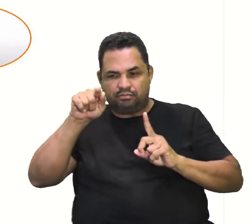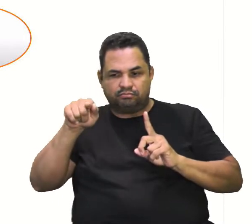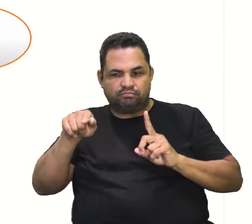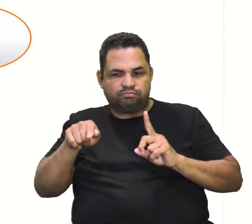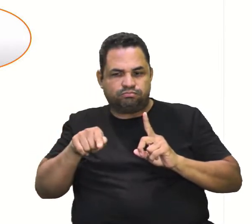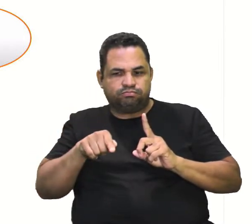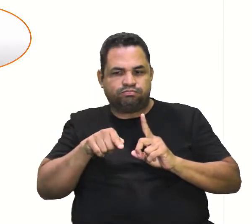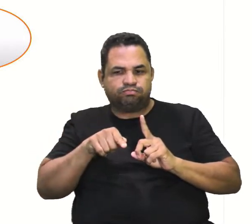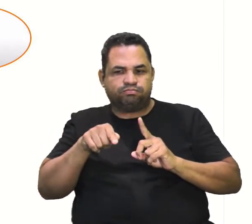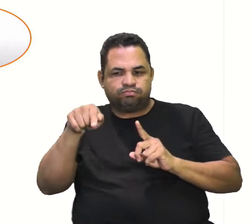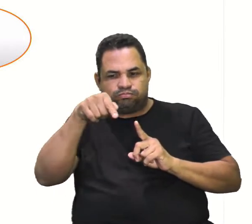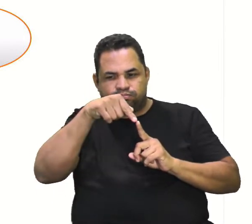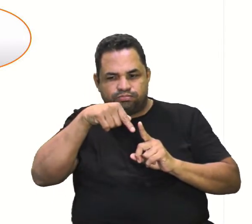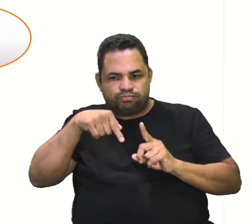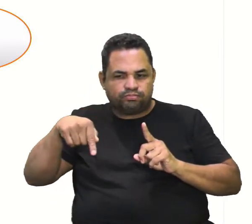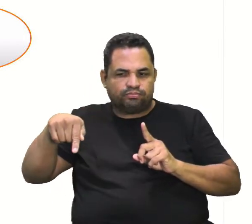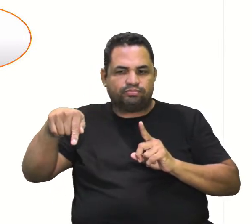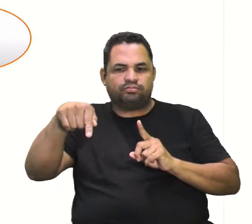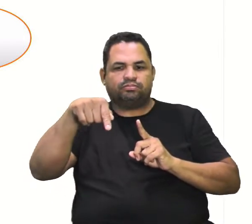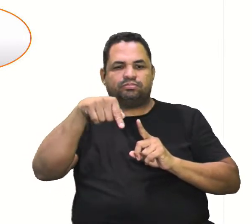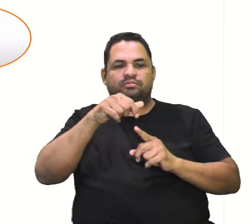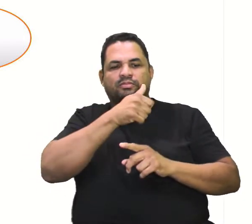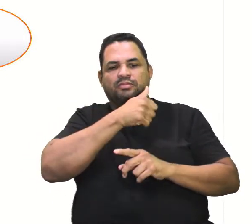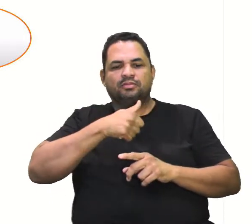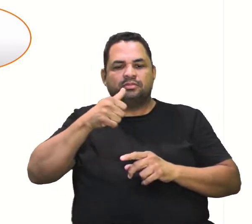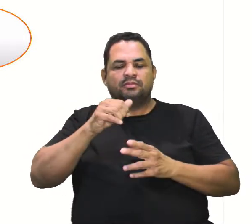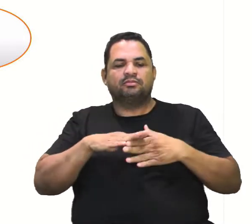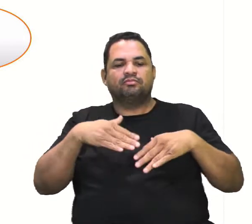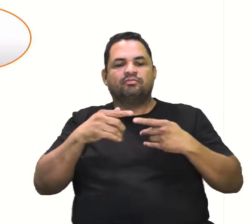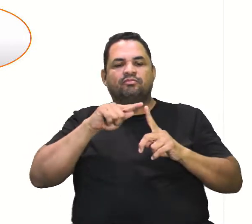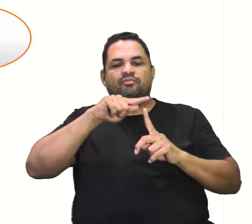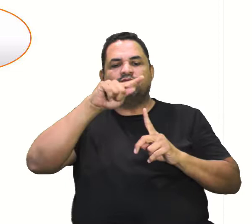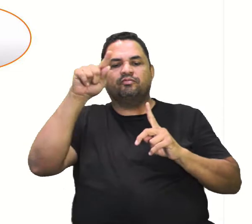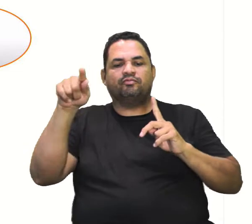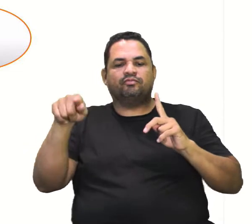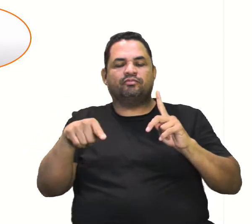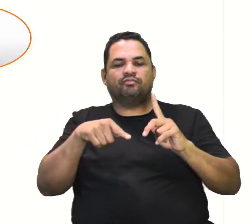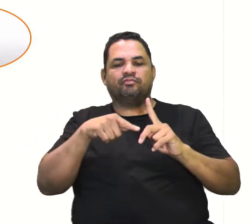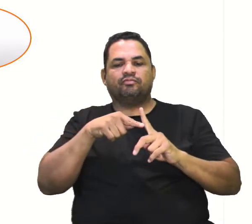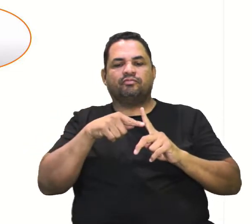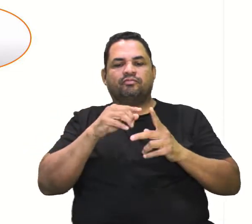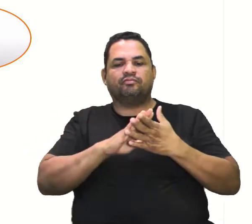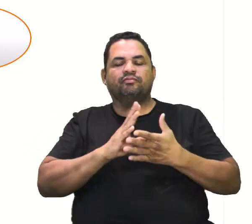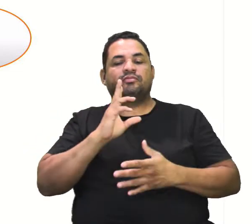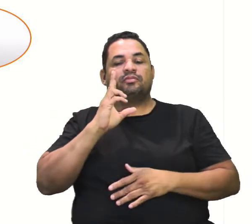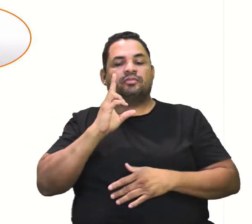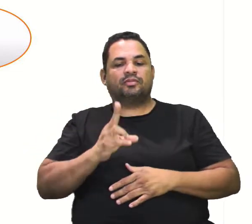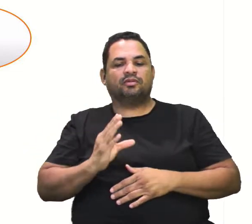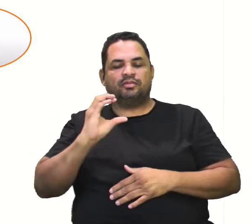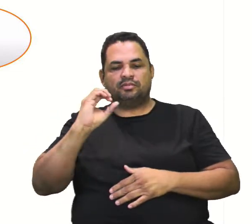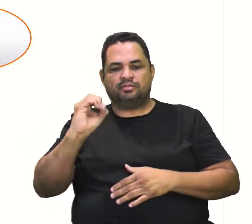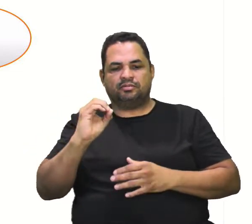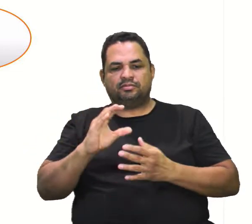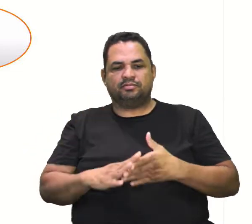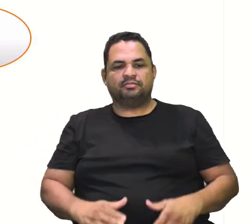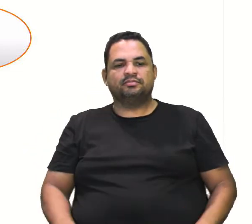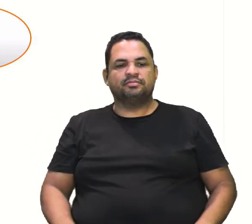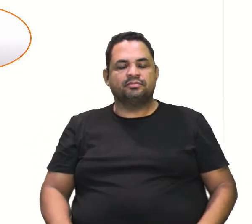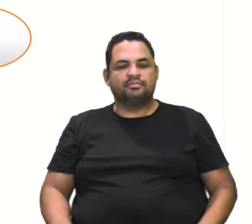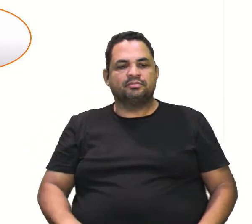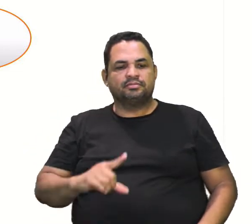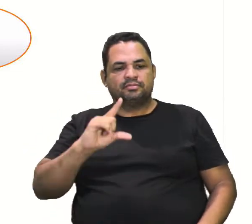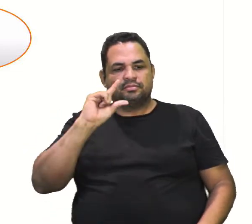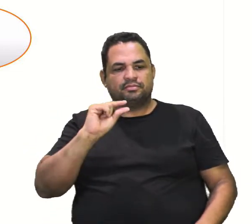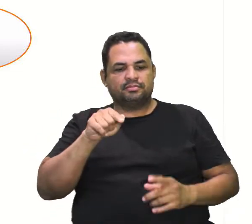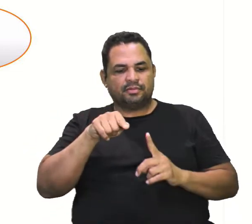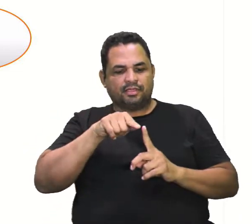ponto de E igual a zero. Ou seja, na circunferência, a minha excentricidade vale zero. Se quanto menor,